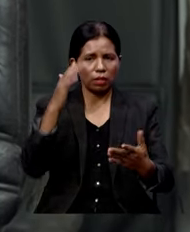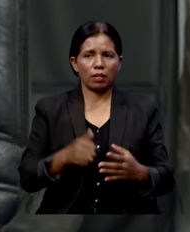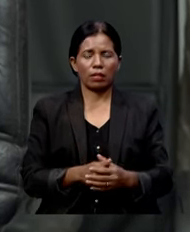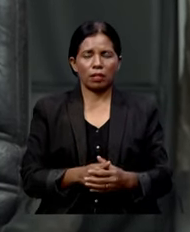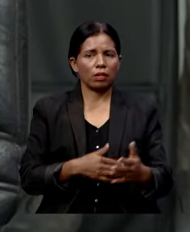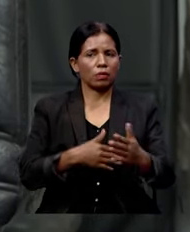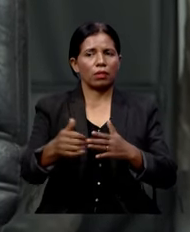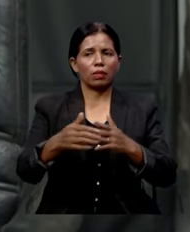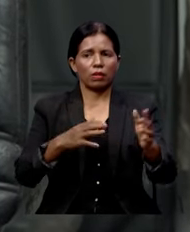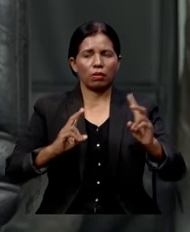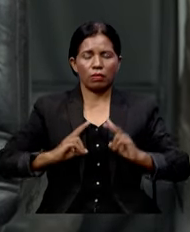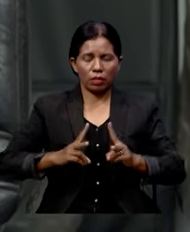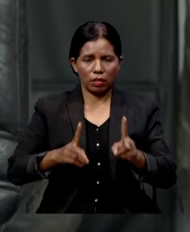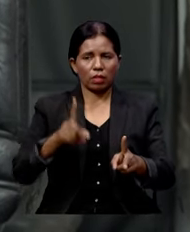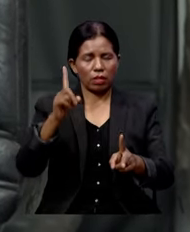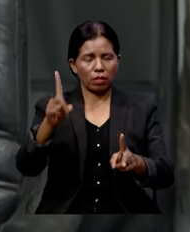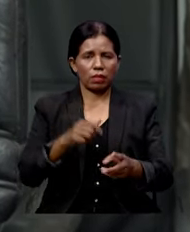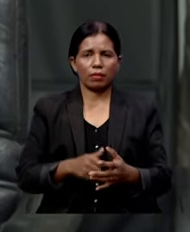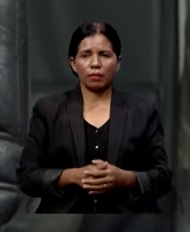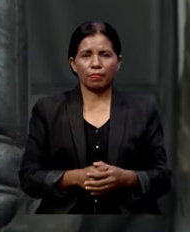qualquer veterano ida deste